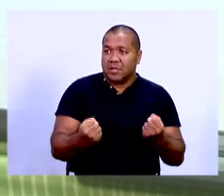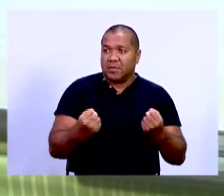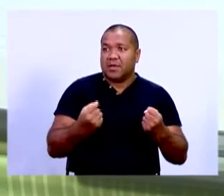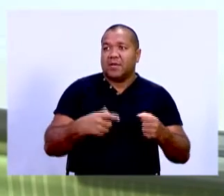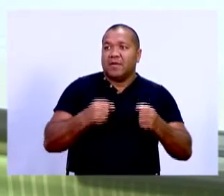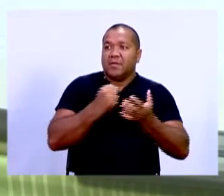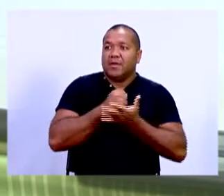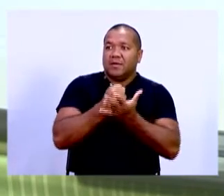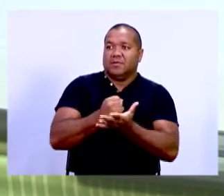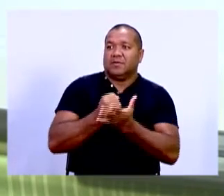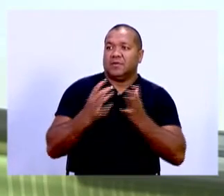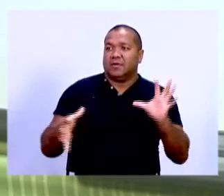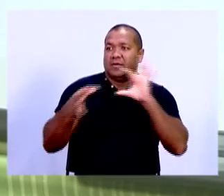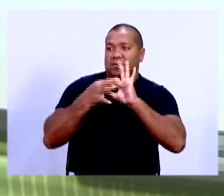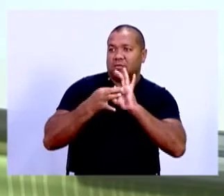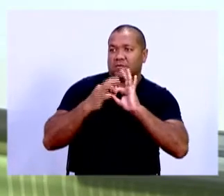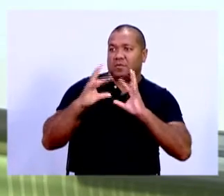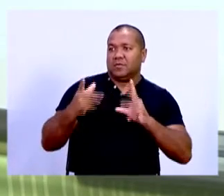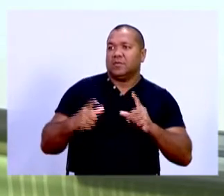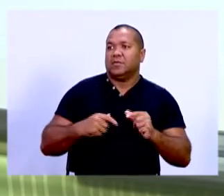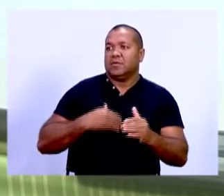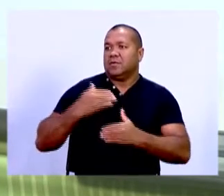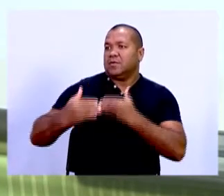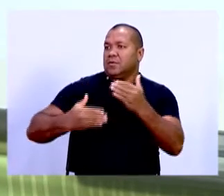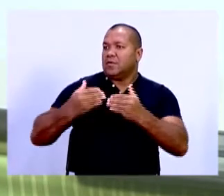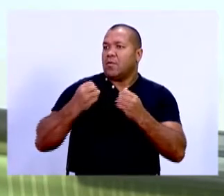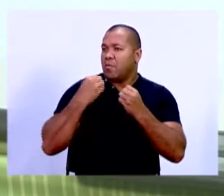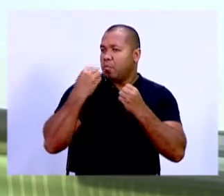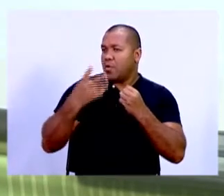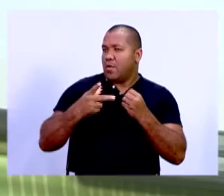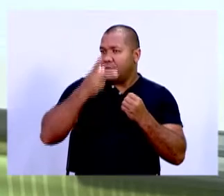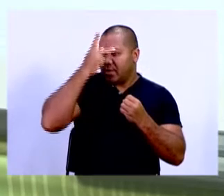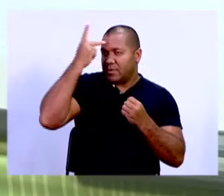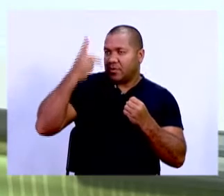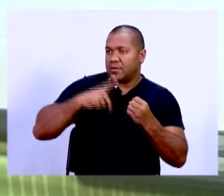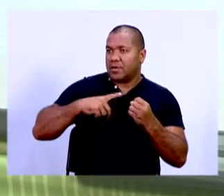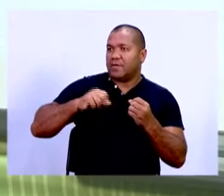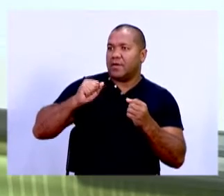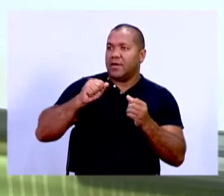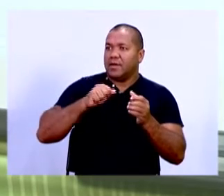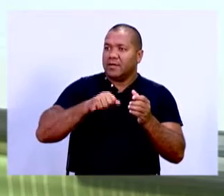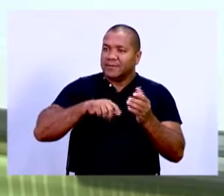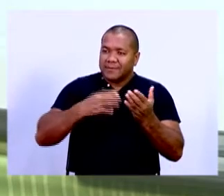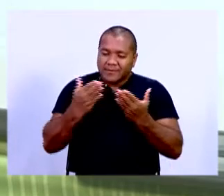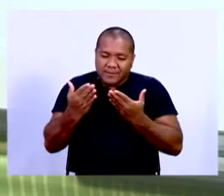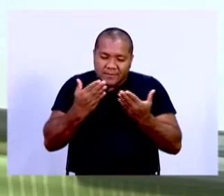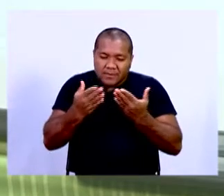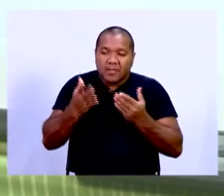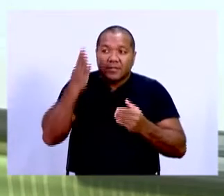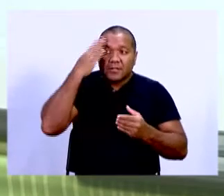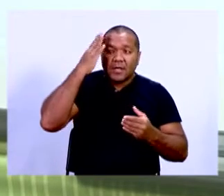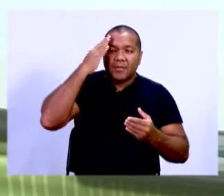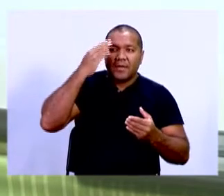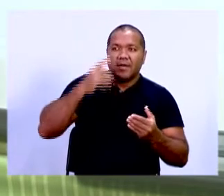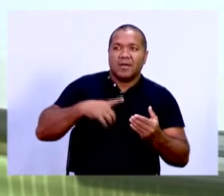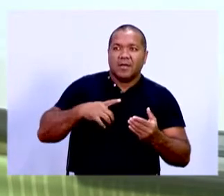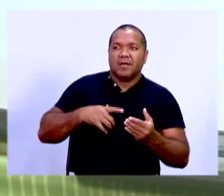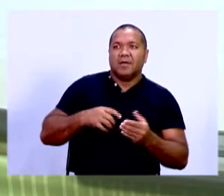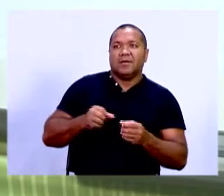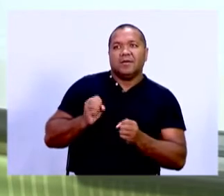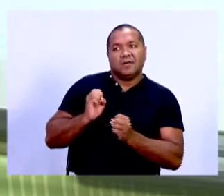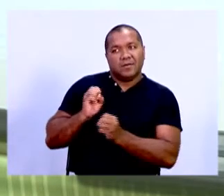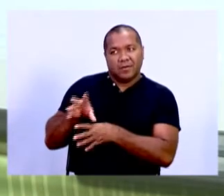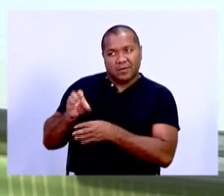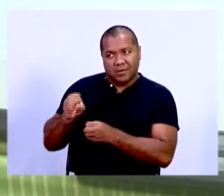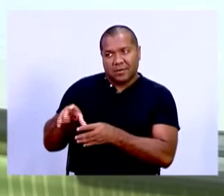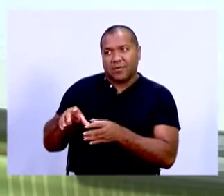assim sucessivamente, certo? Então, o bom analista, ele tem que saber dar instruções, ele precisa